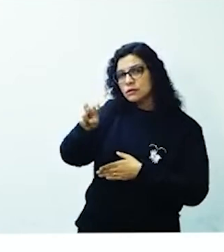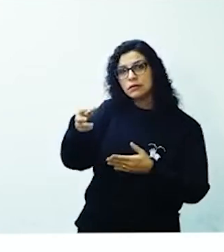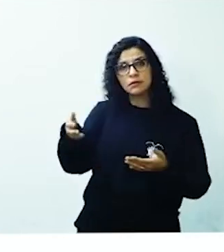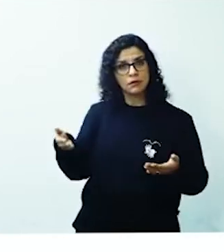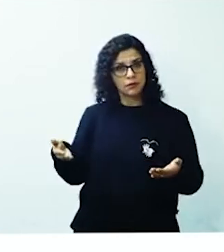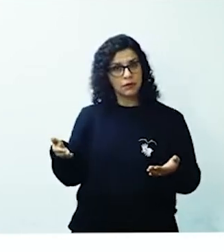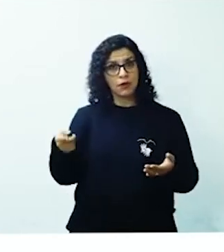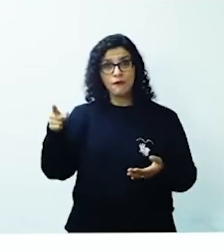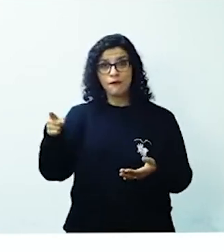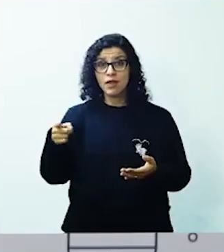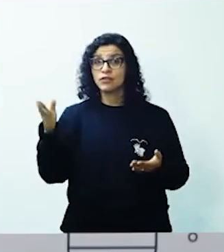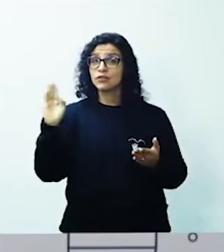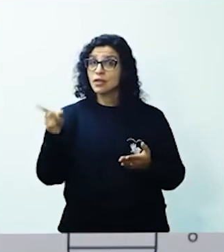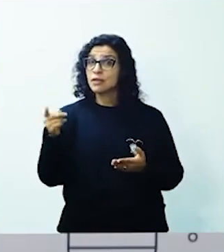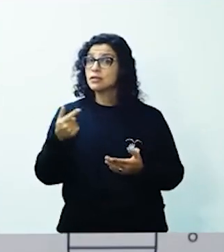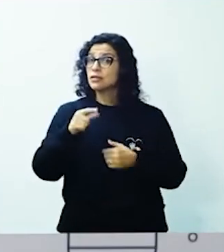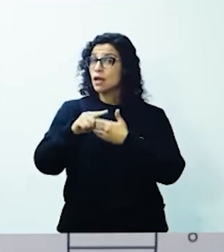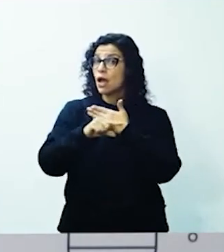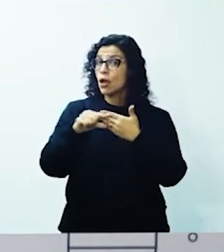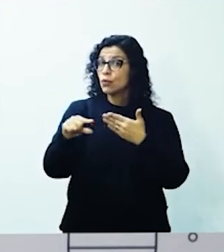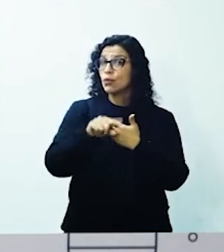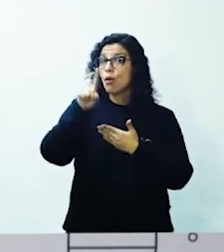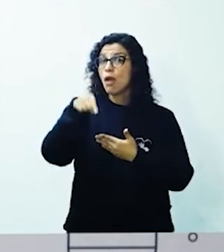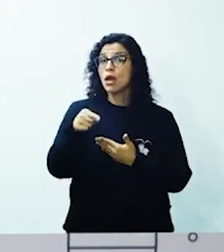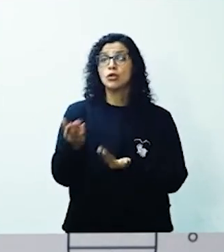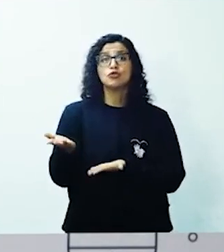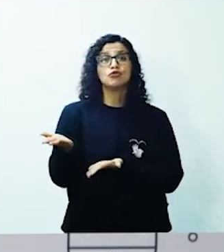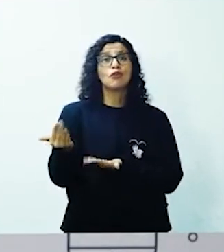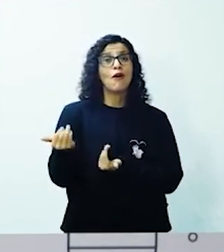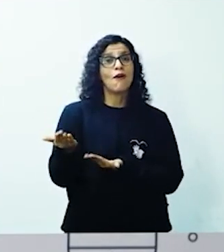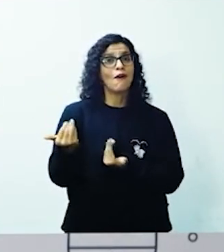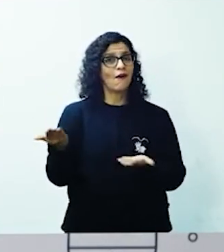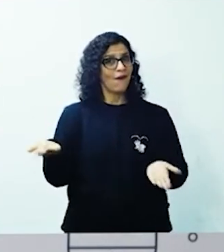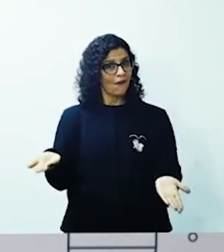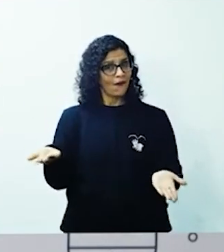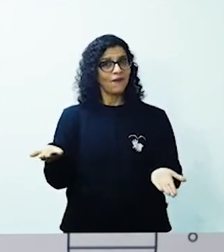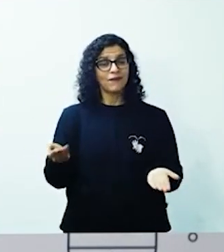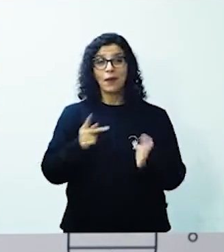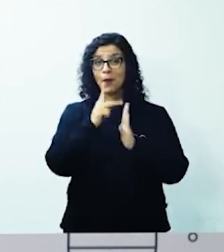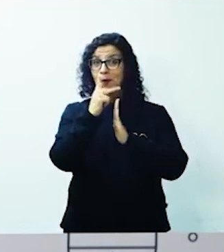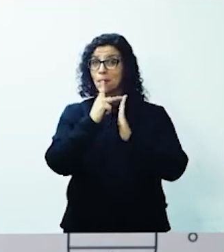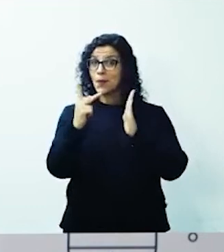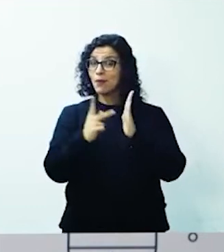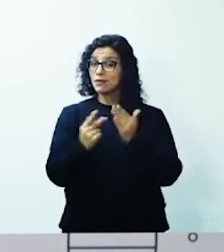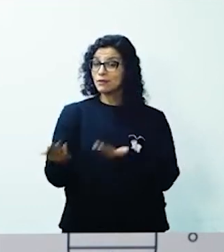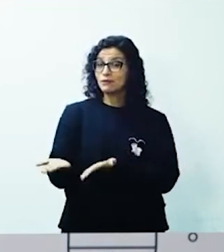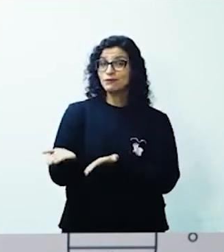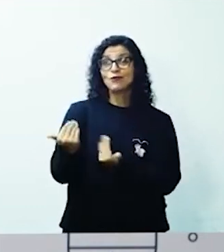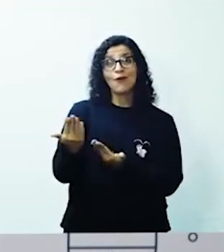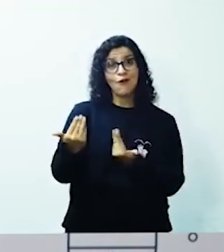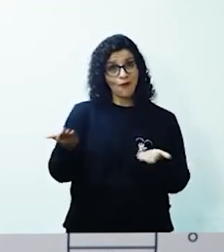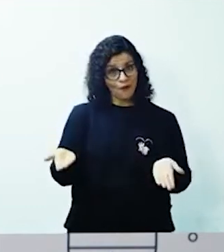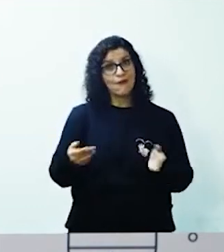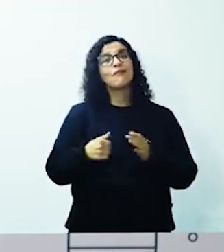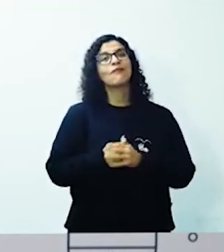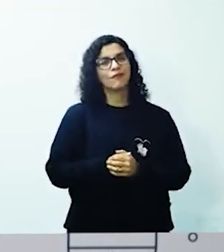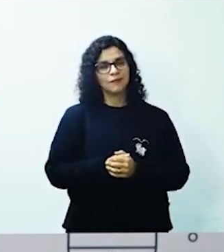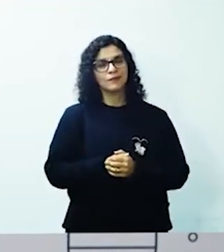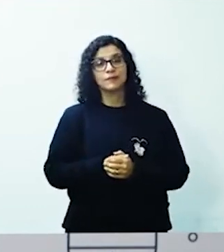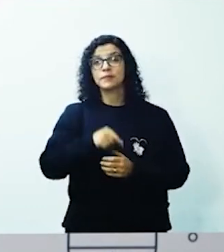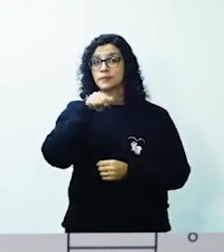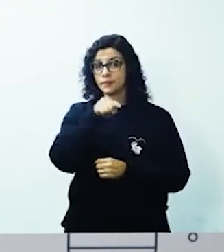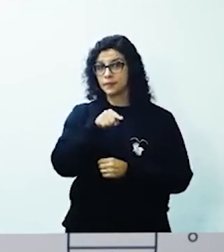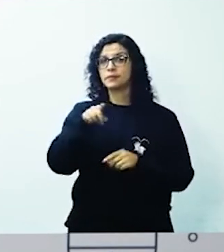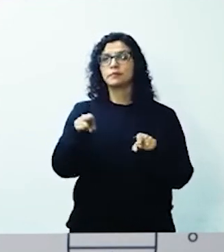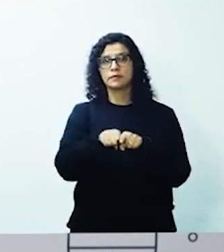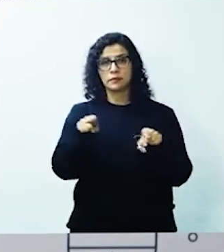1985. Olha como esse autor, ele é jovem. É um poeta muito jovem.